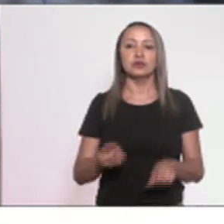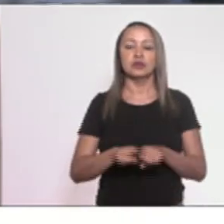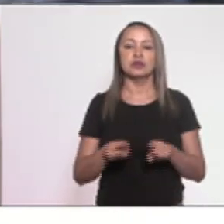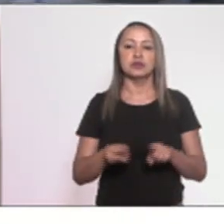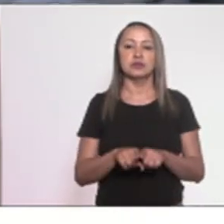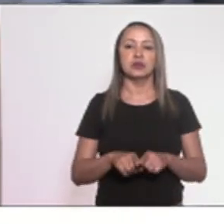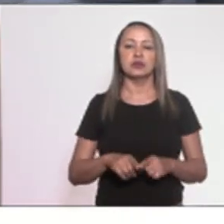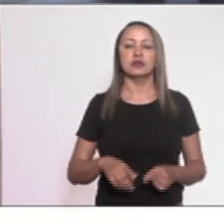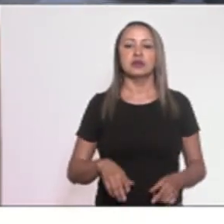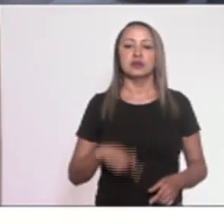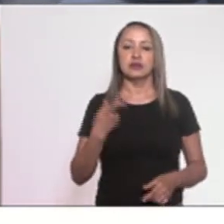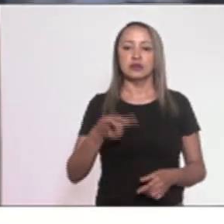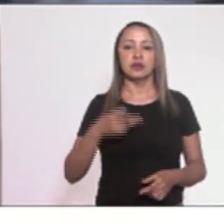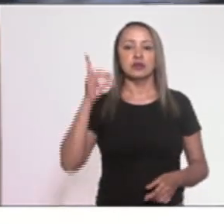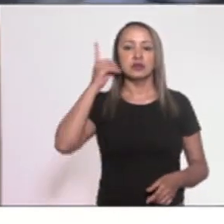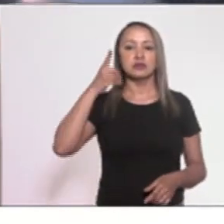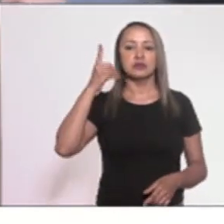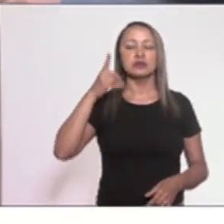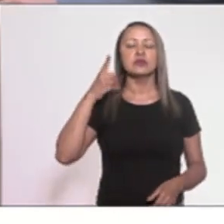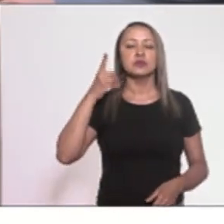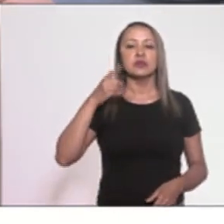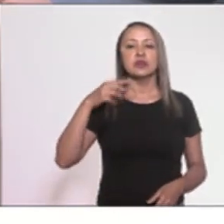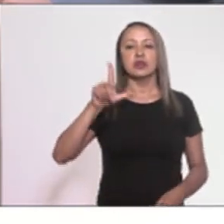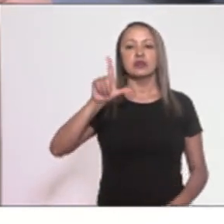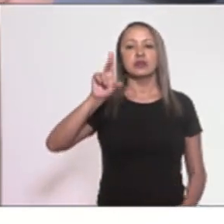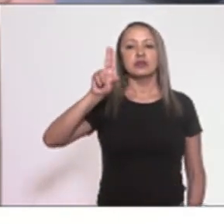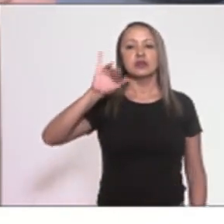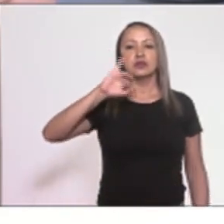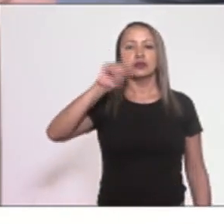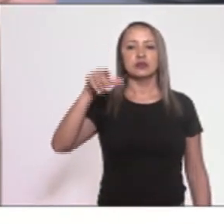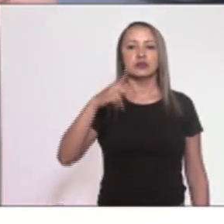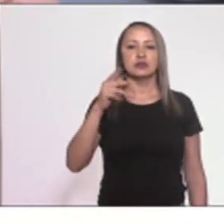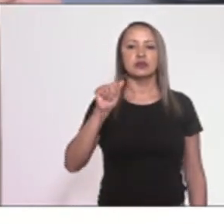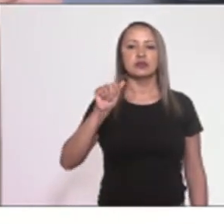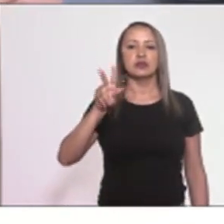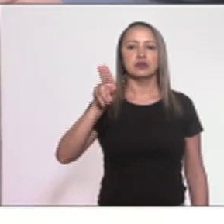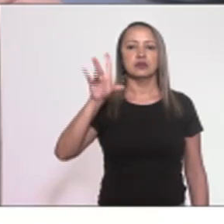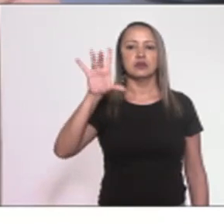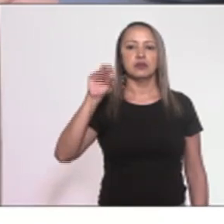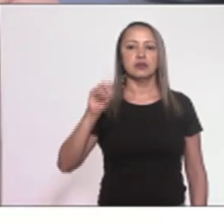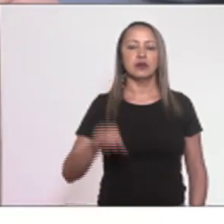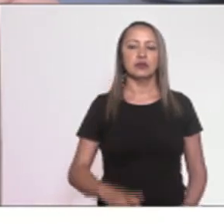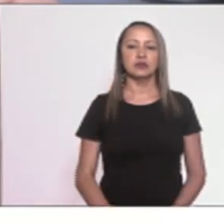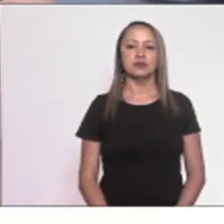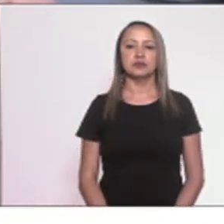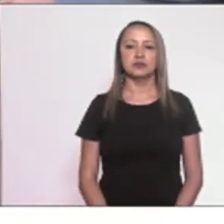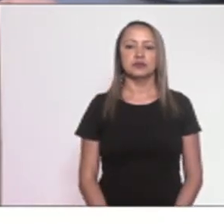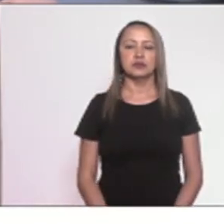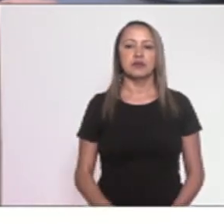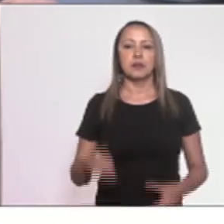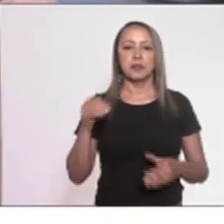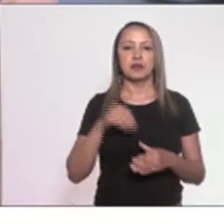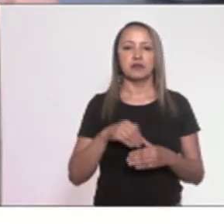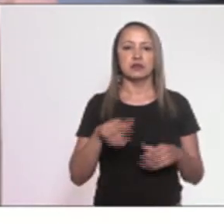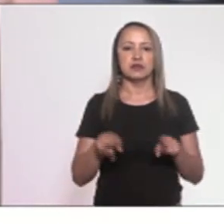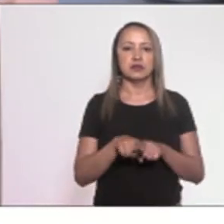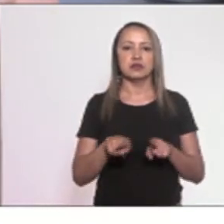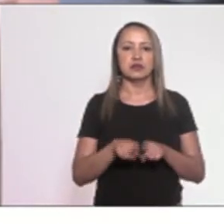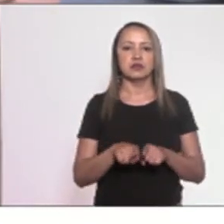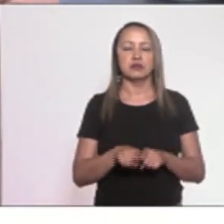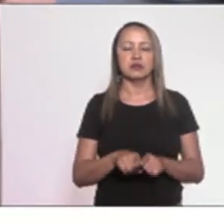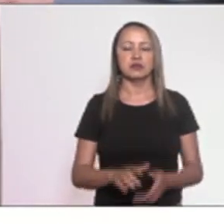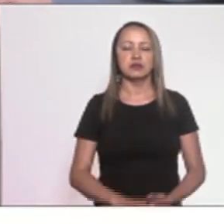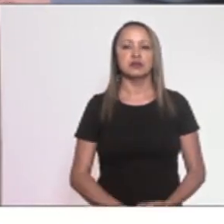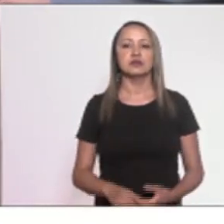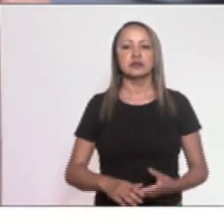Relatores, deputados Luiz Paulo e Carlos Mink. Em discussão, não havendo que queira discutir, encerra a discussão. Em votação, os senhores que aprovam nesse momento